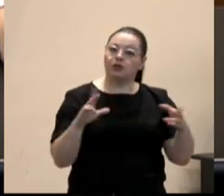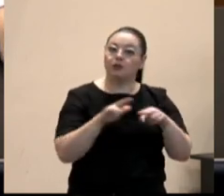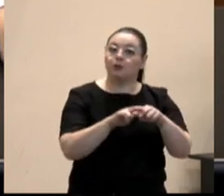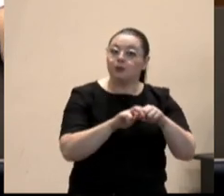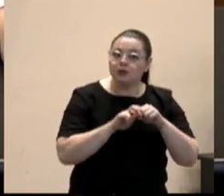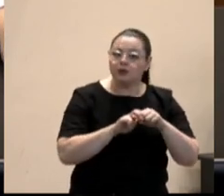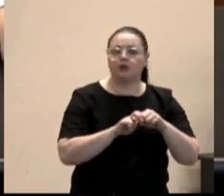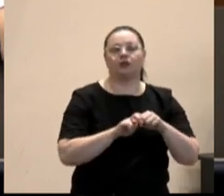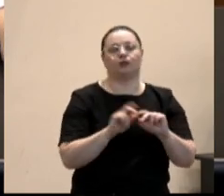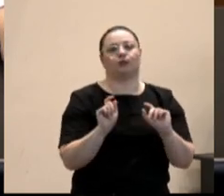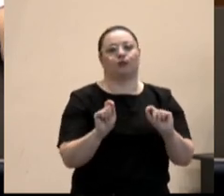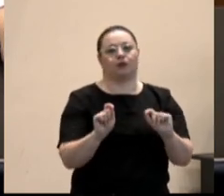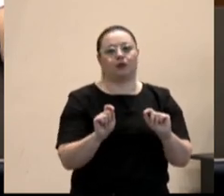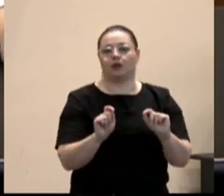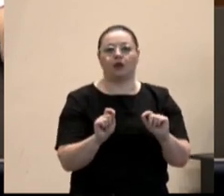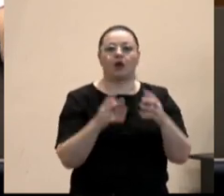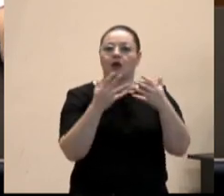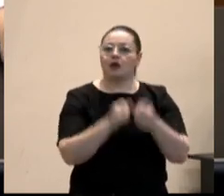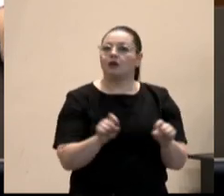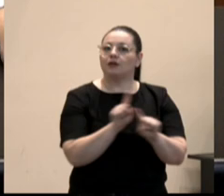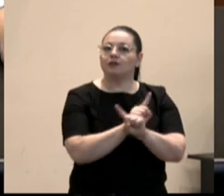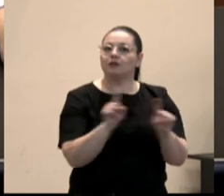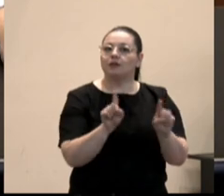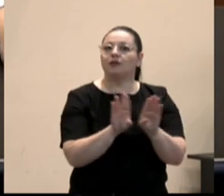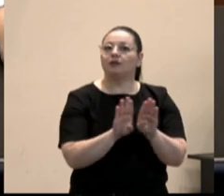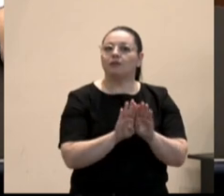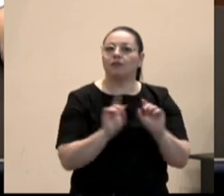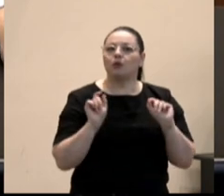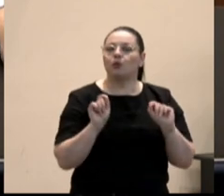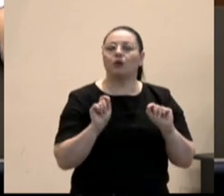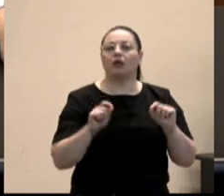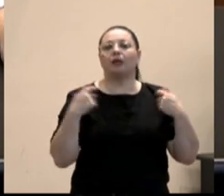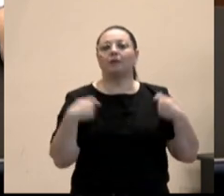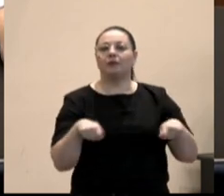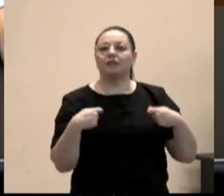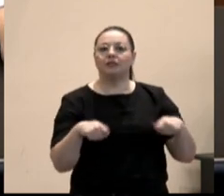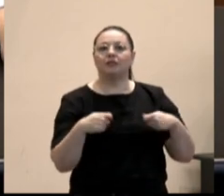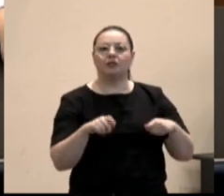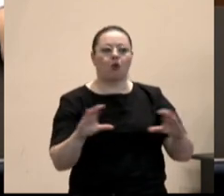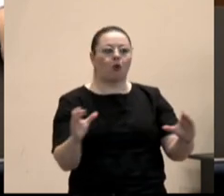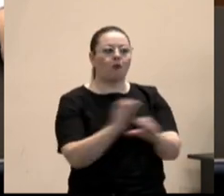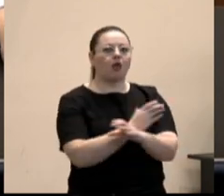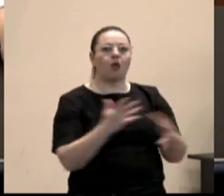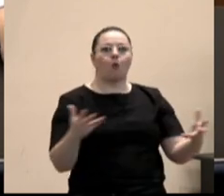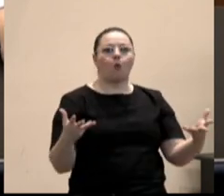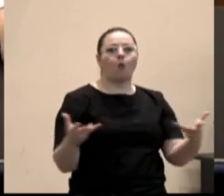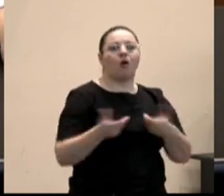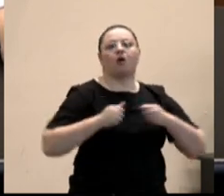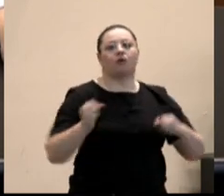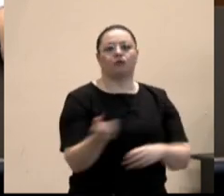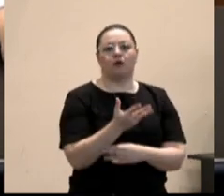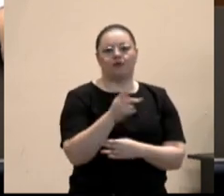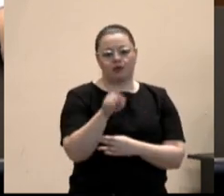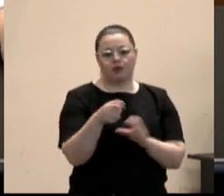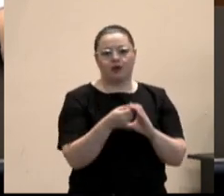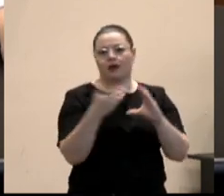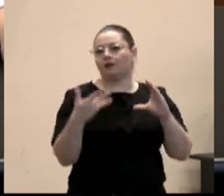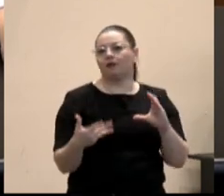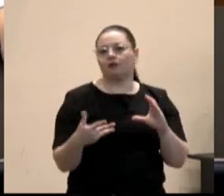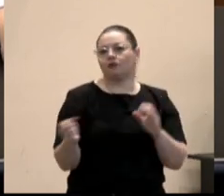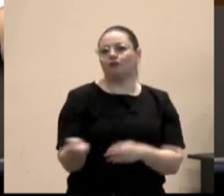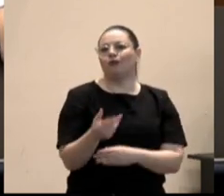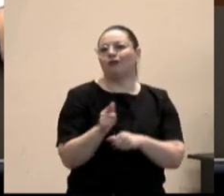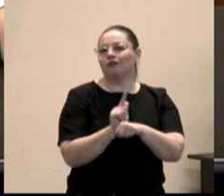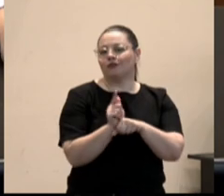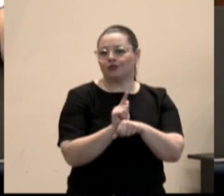é contrária também à ideia de qualidade total, característica da nova gestão pública, na medida